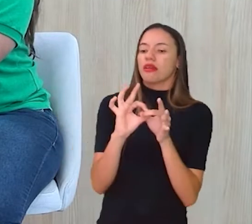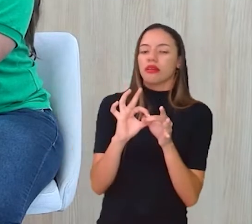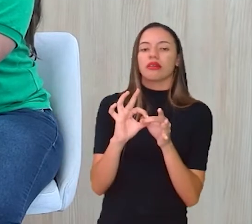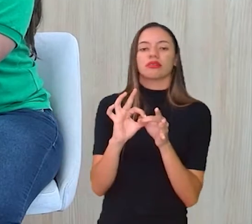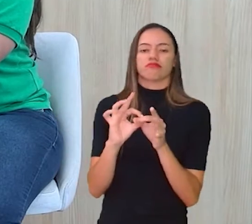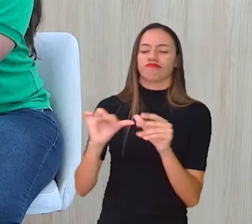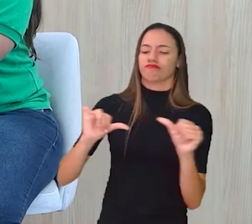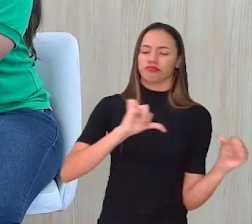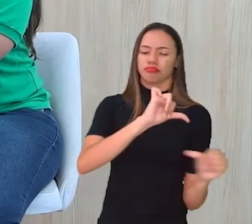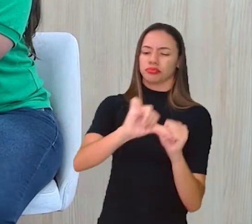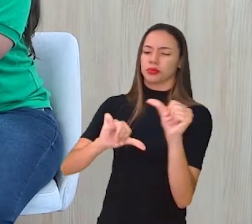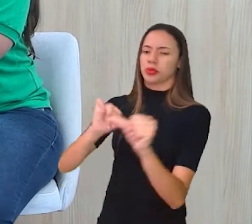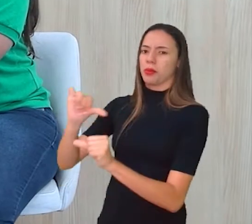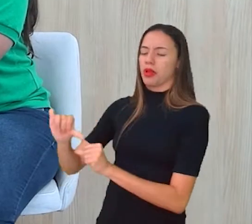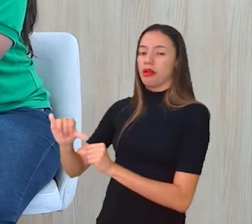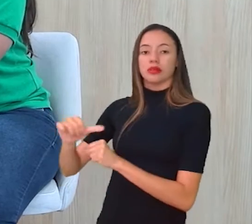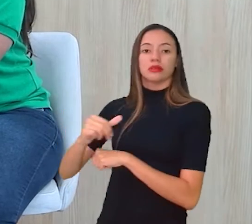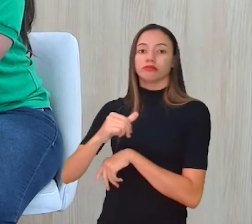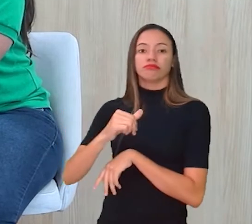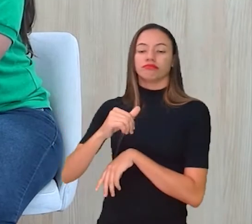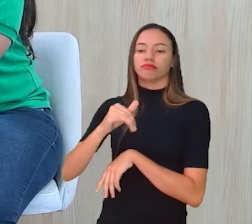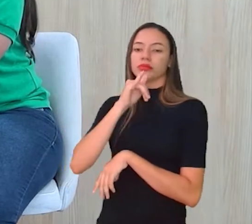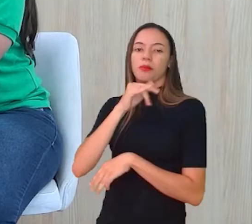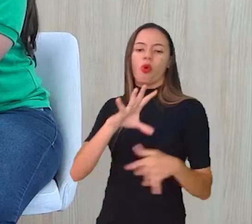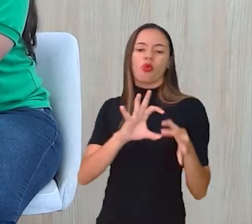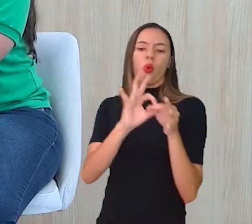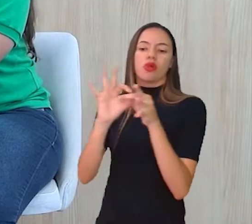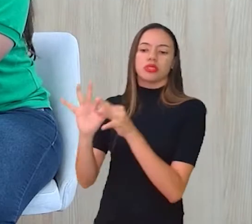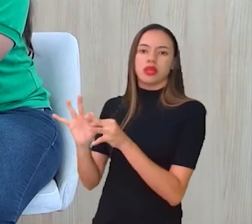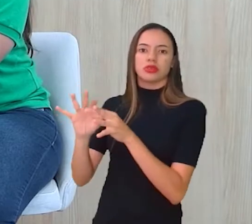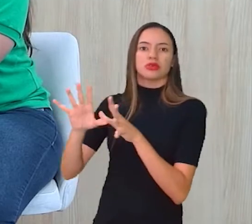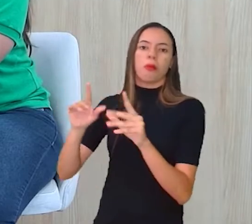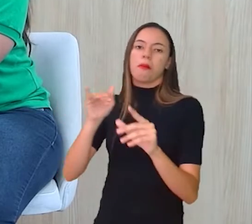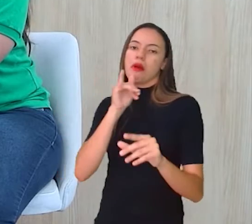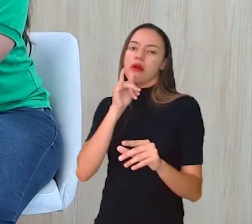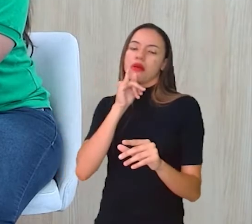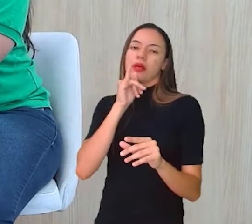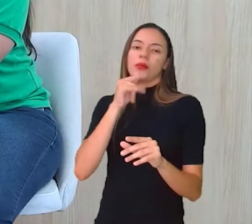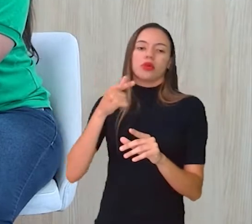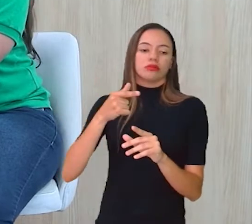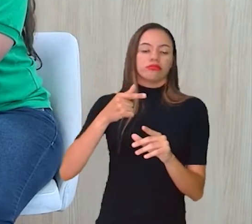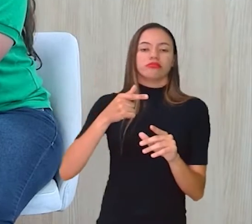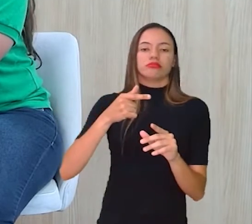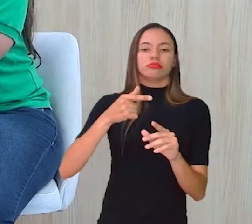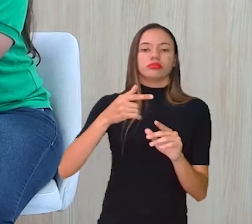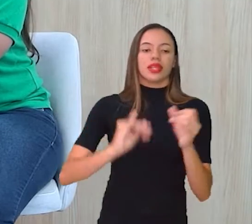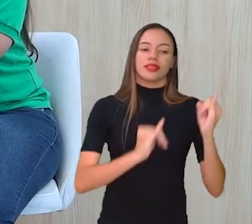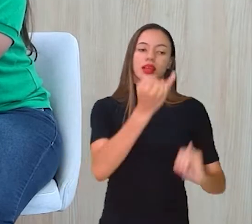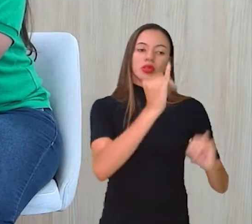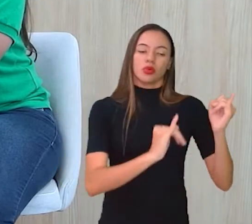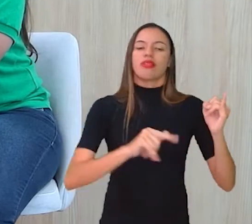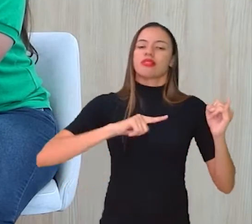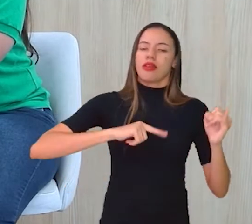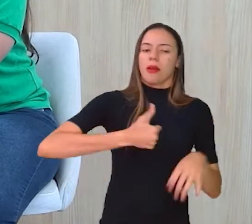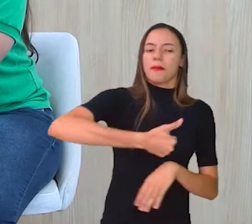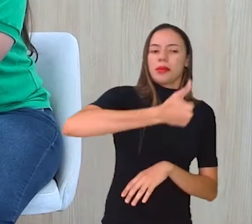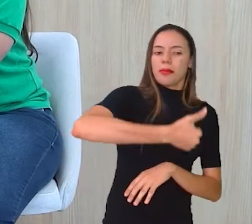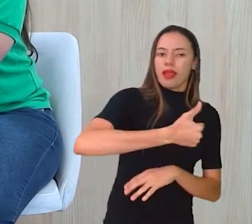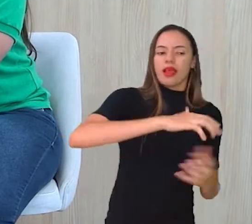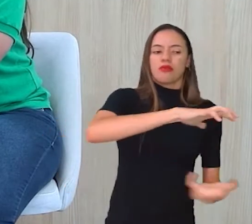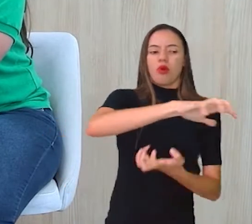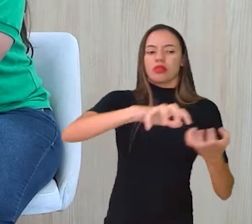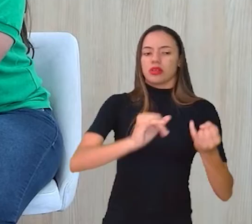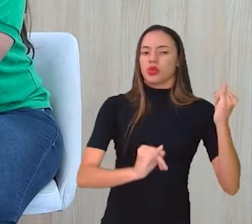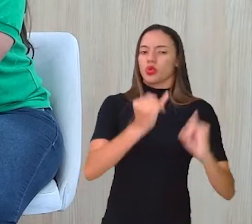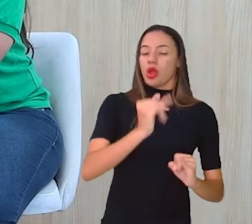essa mudança de paradigma da indústria, né? Então, aquela primeira revolução industrial, né, o segundo momento, o terceiro momento